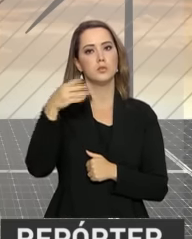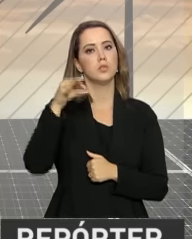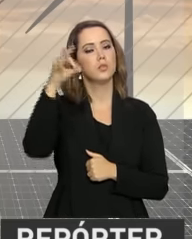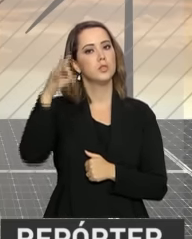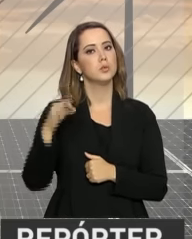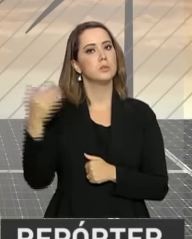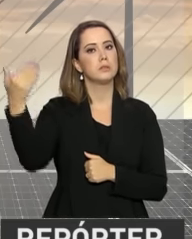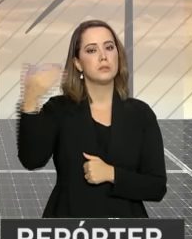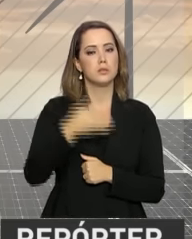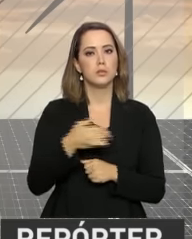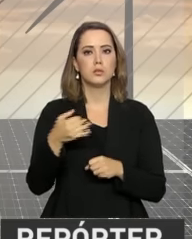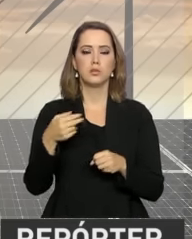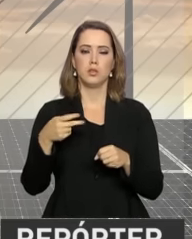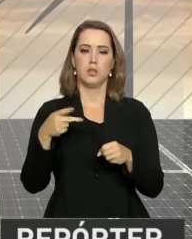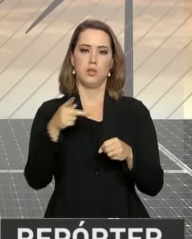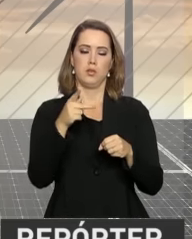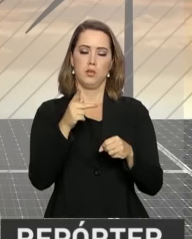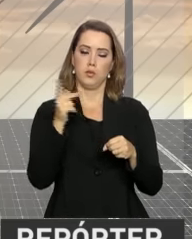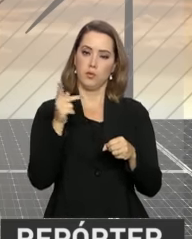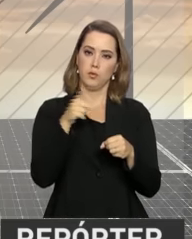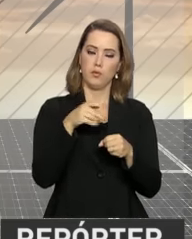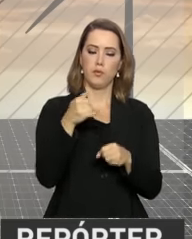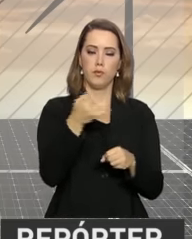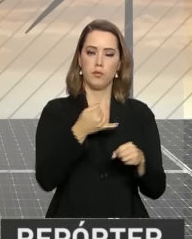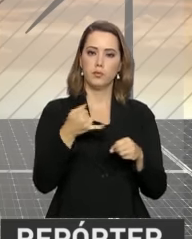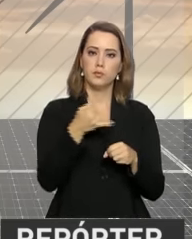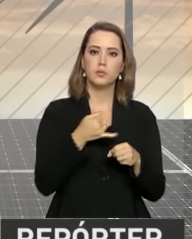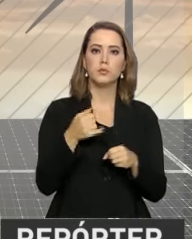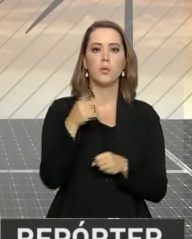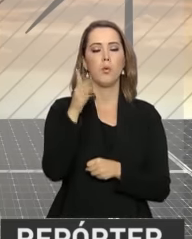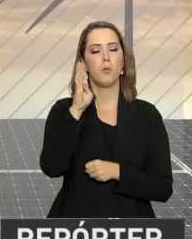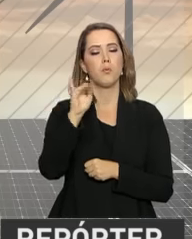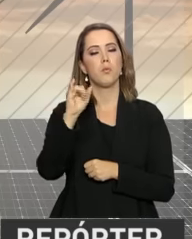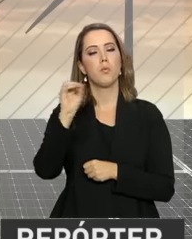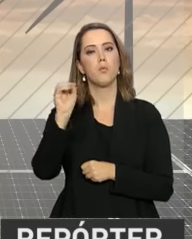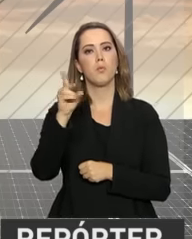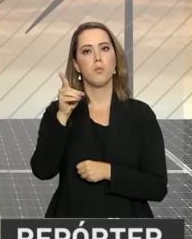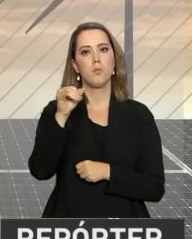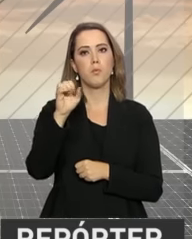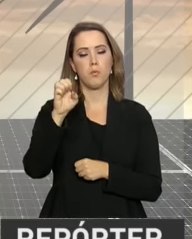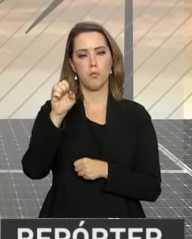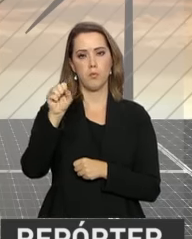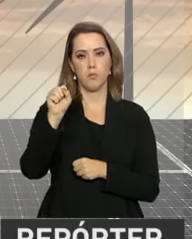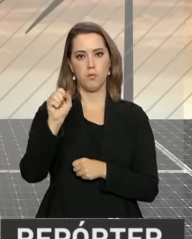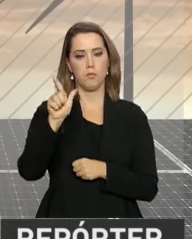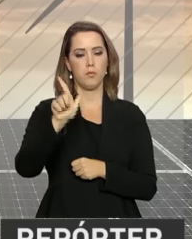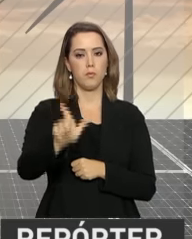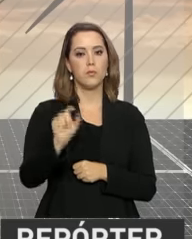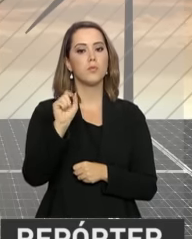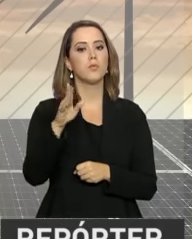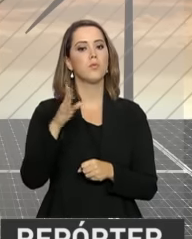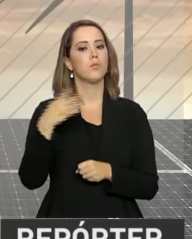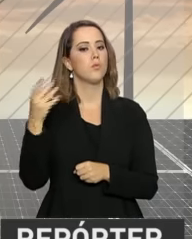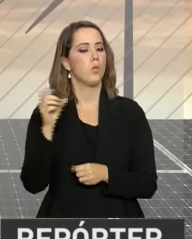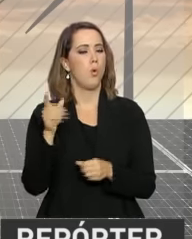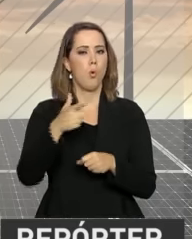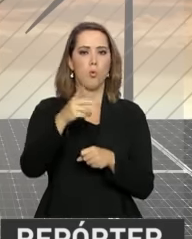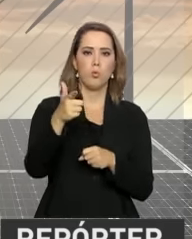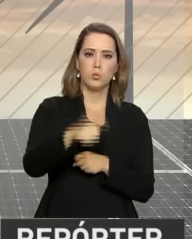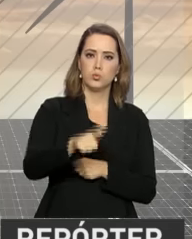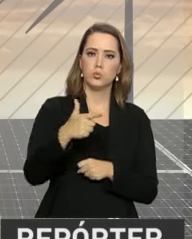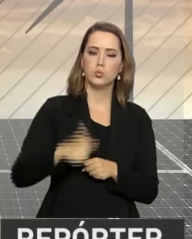biodiesel a média mundial é de 2,99% e a dos países ricos 4,1